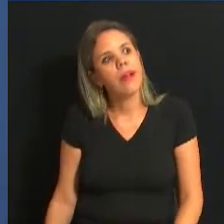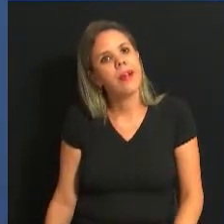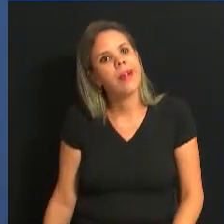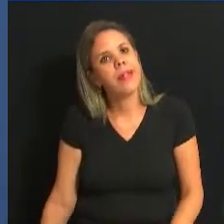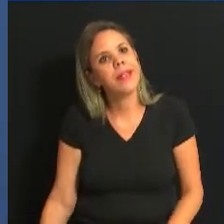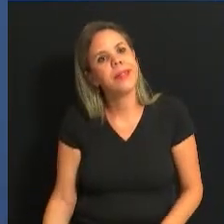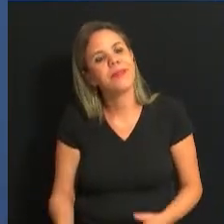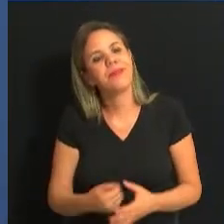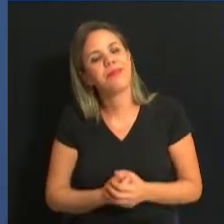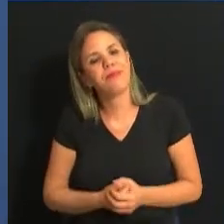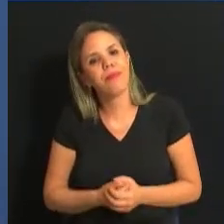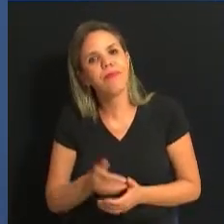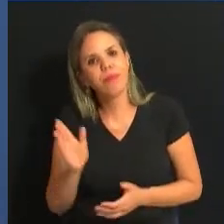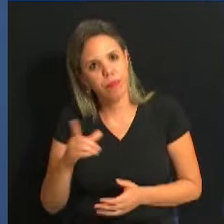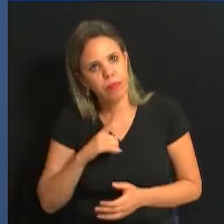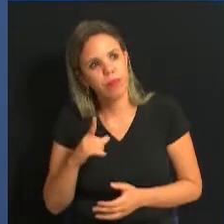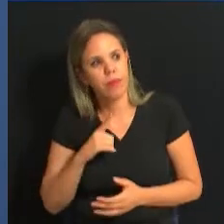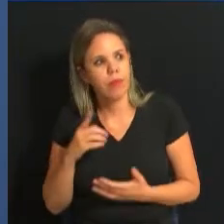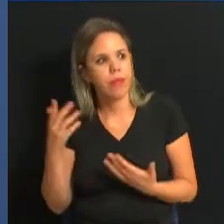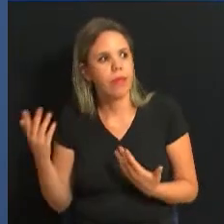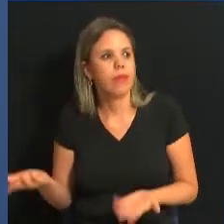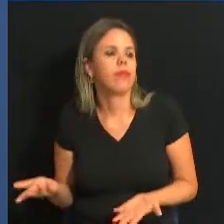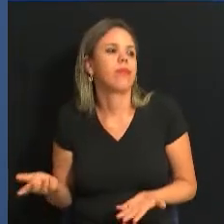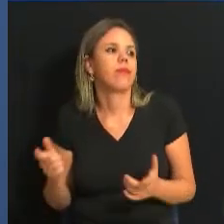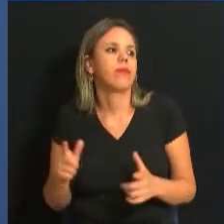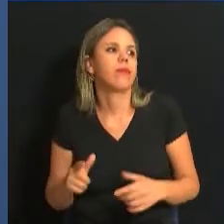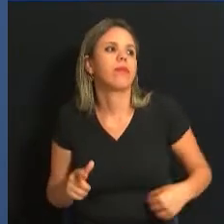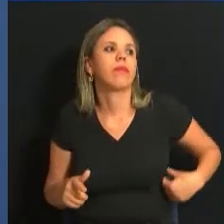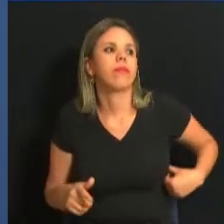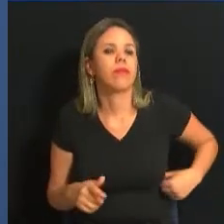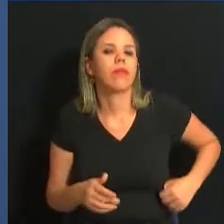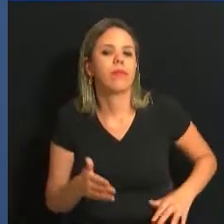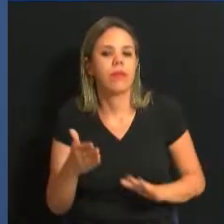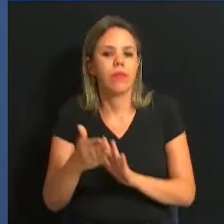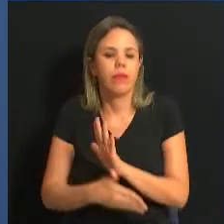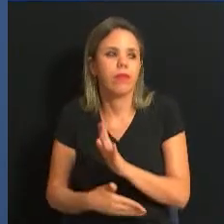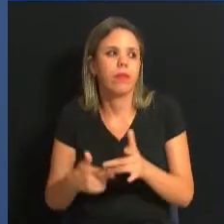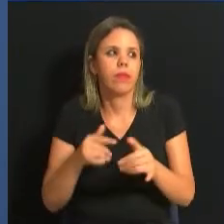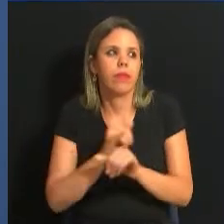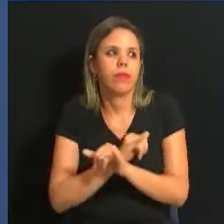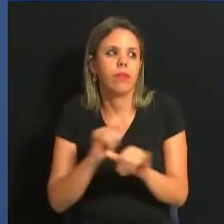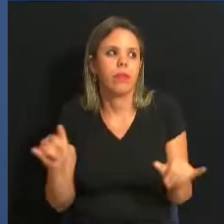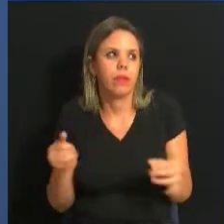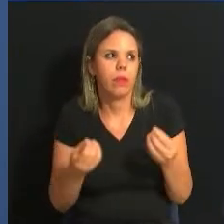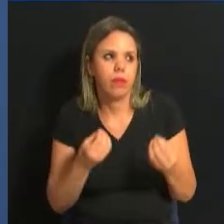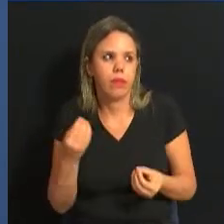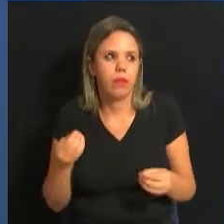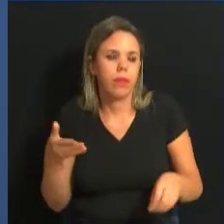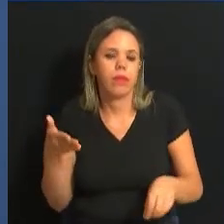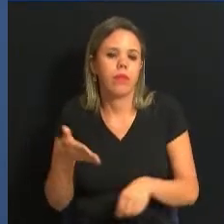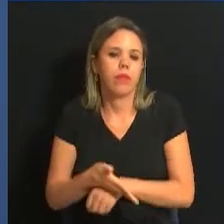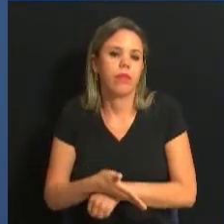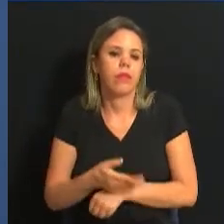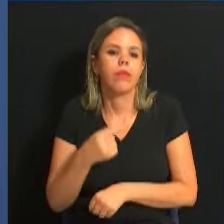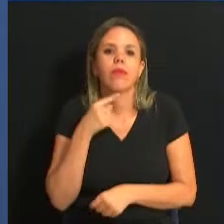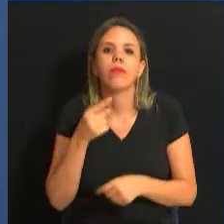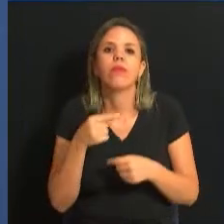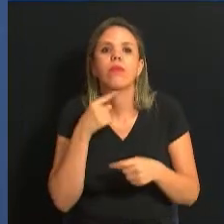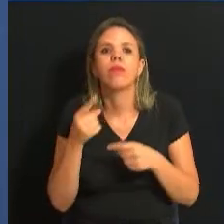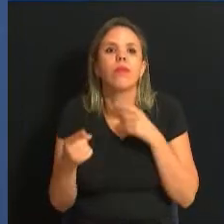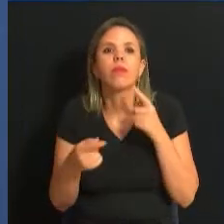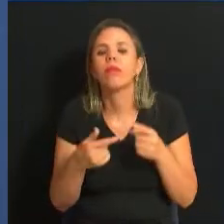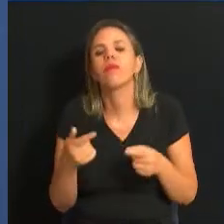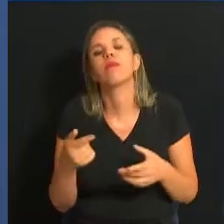campinas.sp.gov.br, lá já está, inclusive, logo na capa, você vai ver que tem várias notícias, tem como você acessar e tirar a segunda